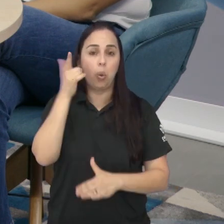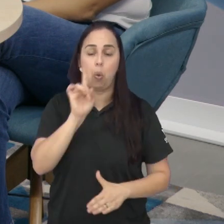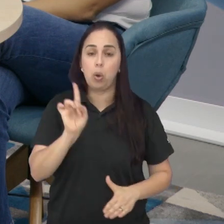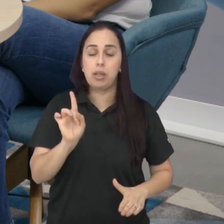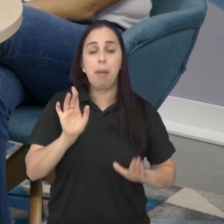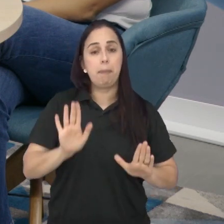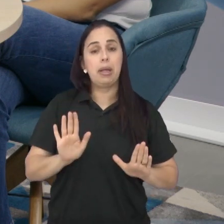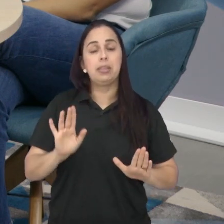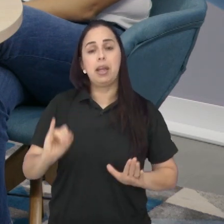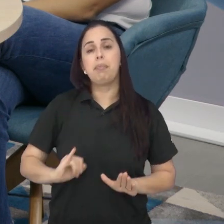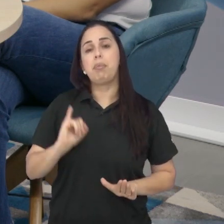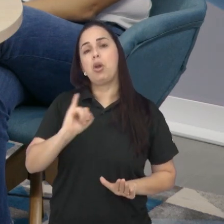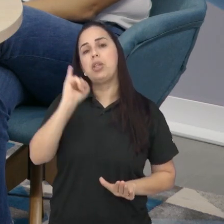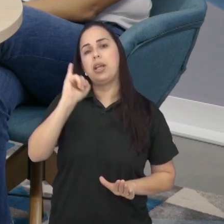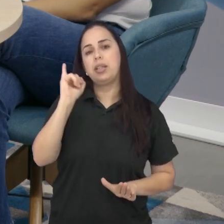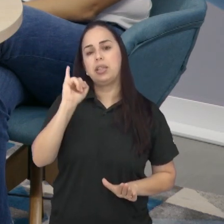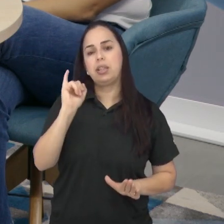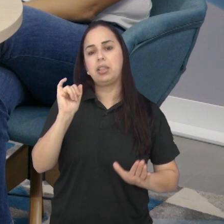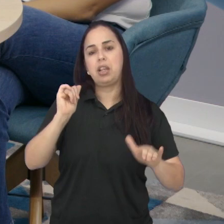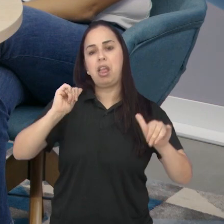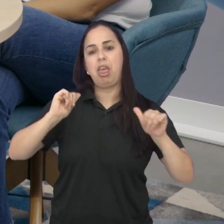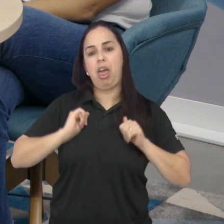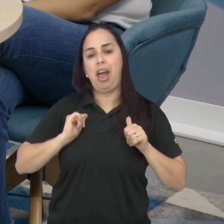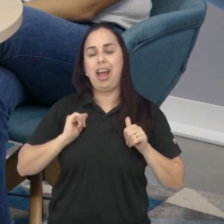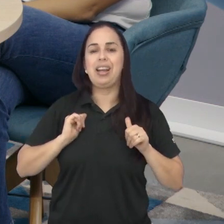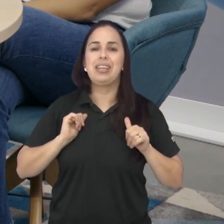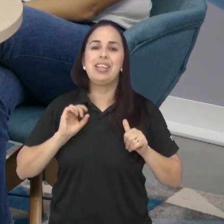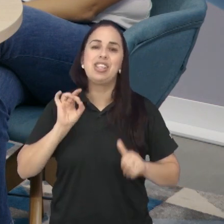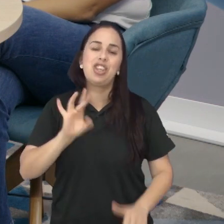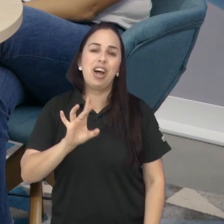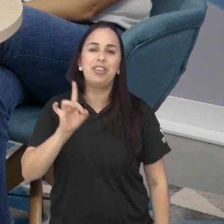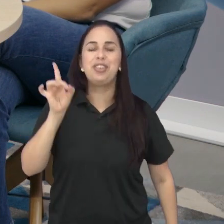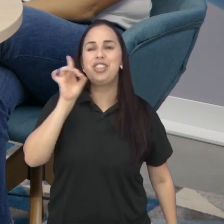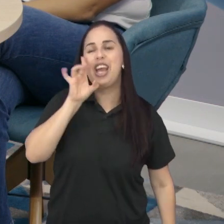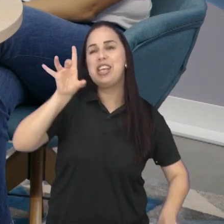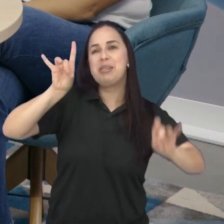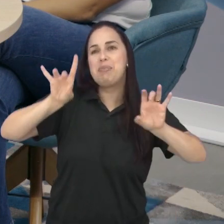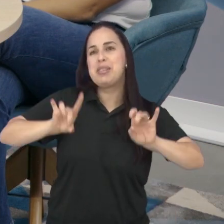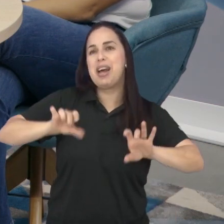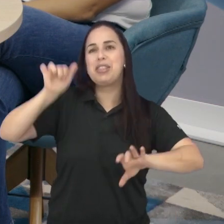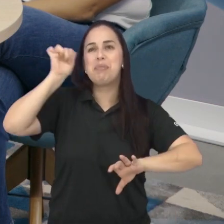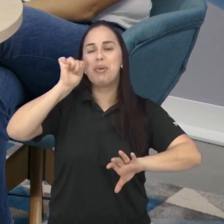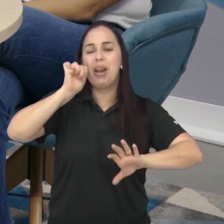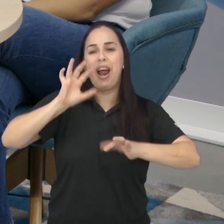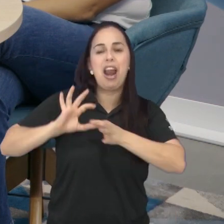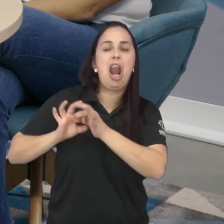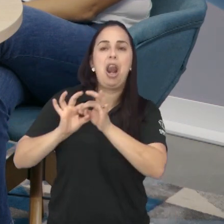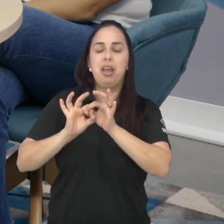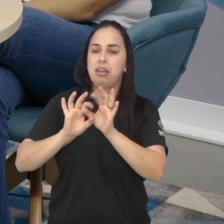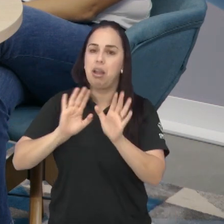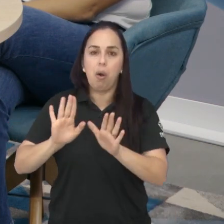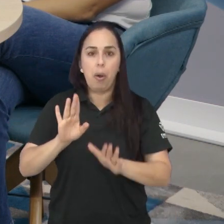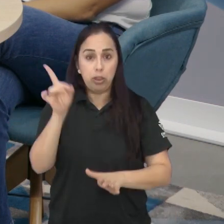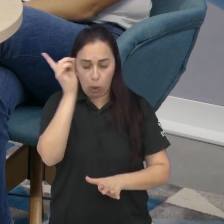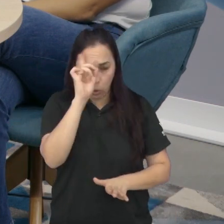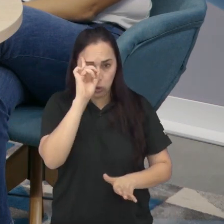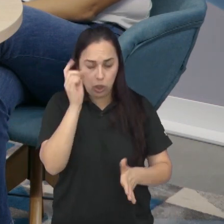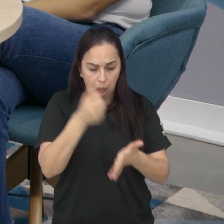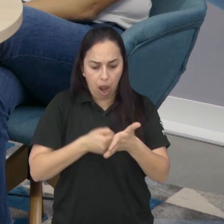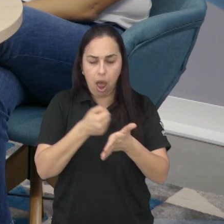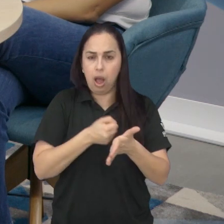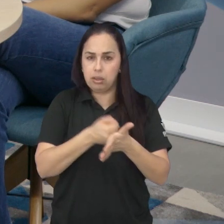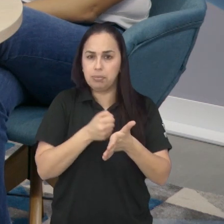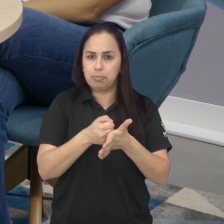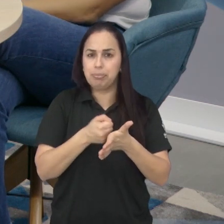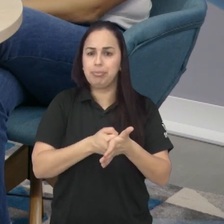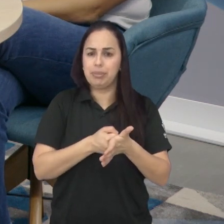a presença, mas é importante que a gente não fique, né? Só, Dia da Mulher, né? Que a gente se una. Não, é todos os dias, a luta é diária e a